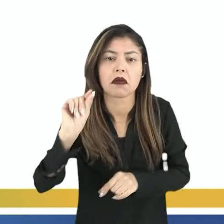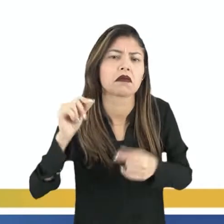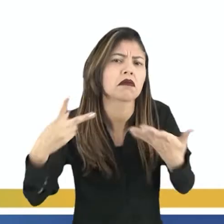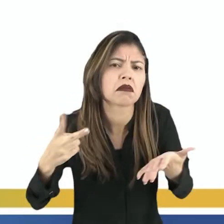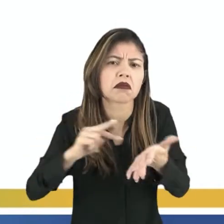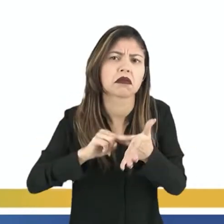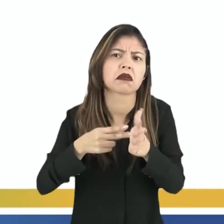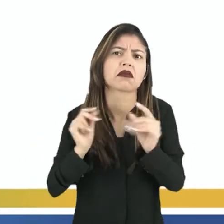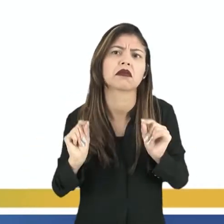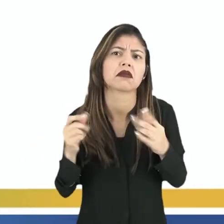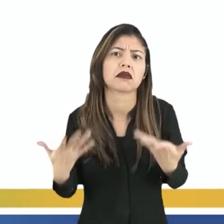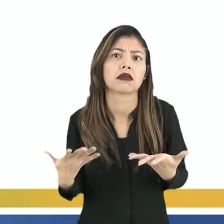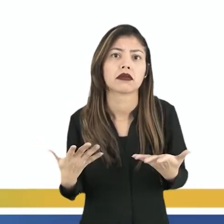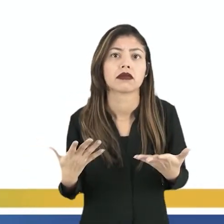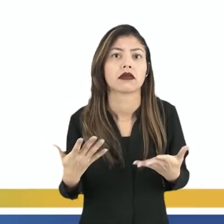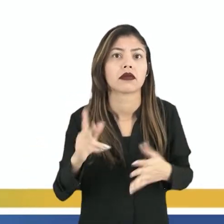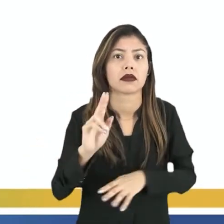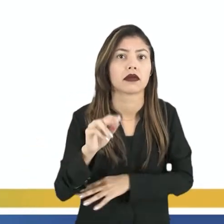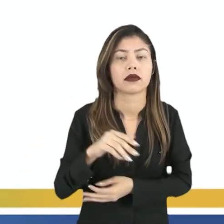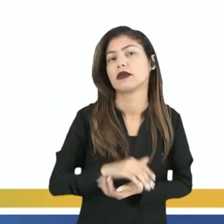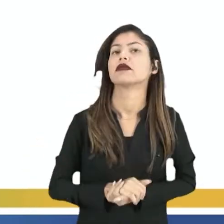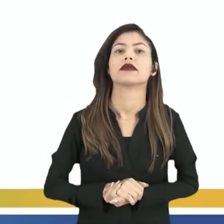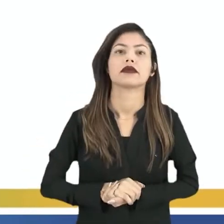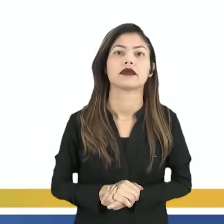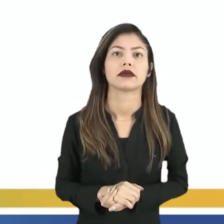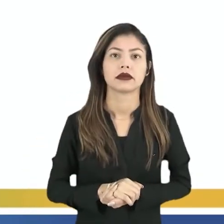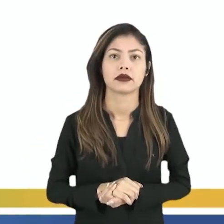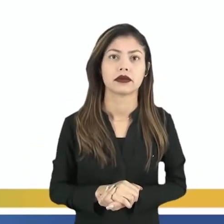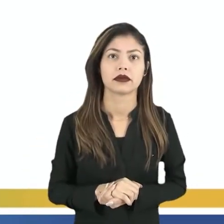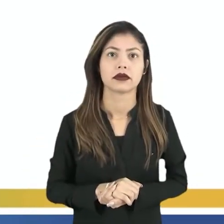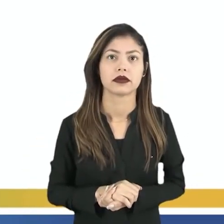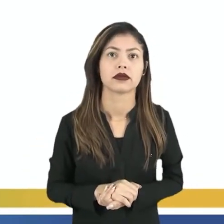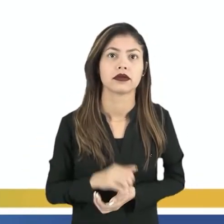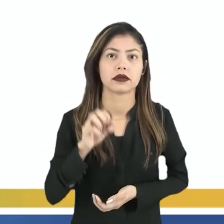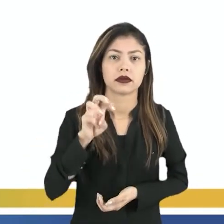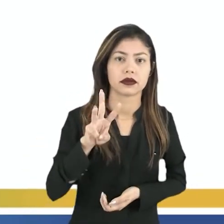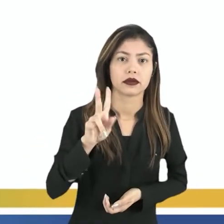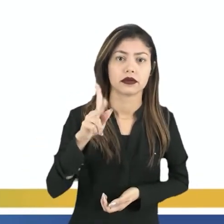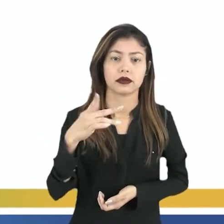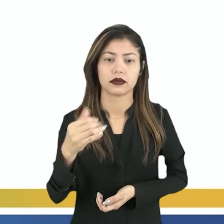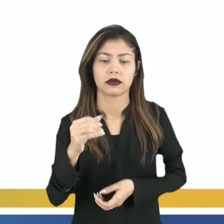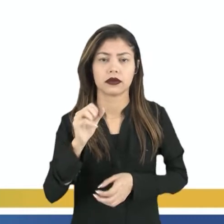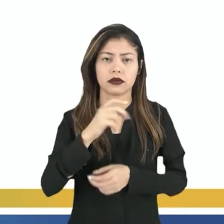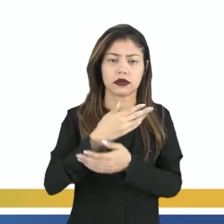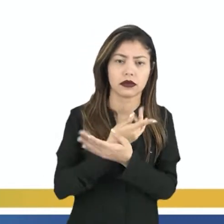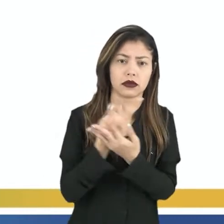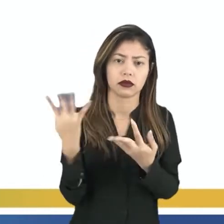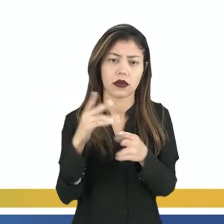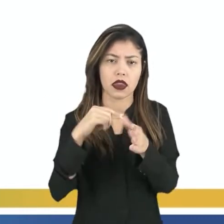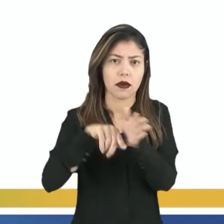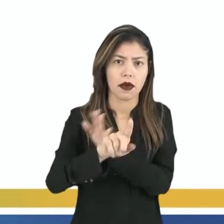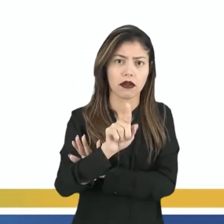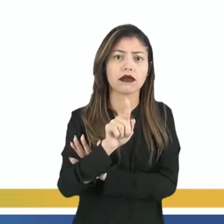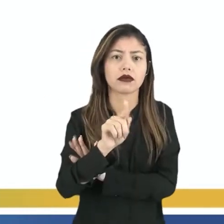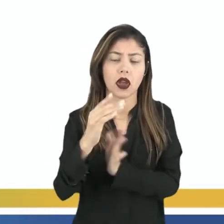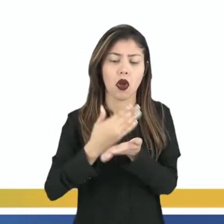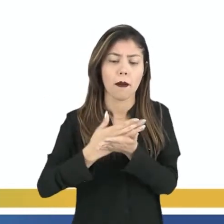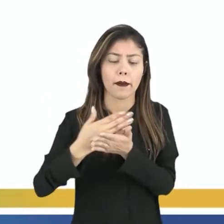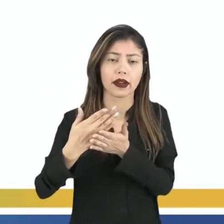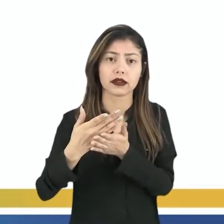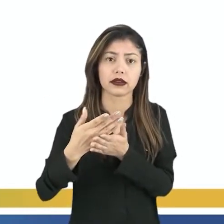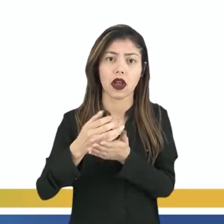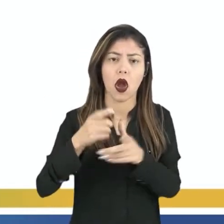H questions? When, where, what, who, how. Esses inícios de perguntas, né?